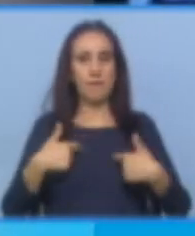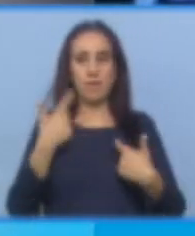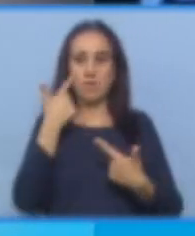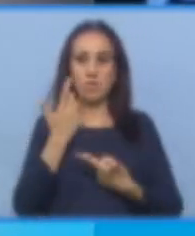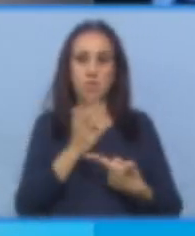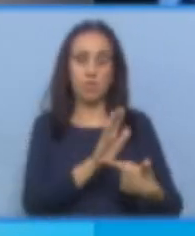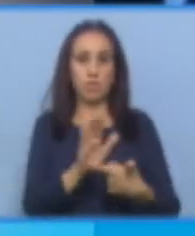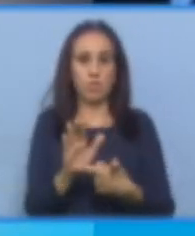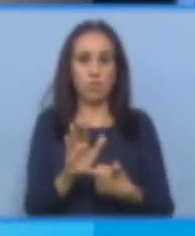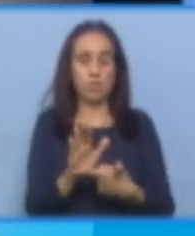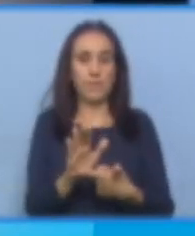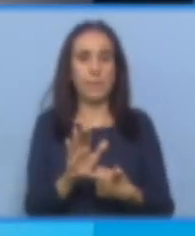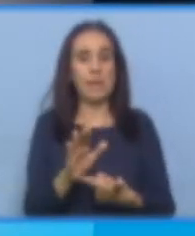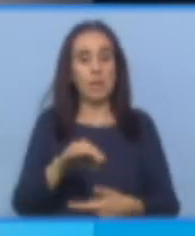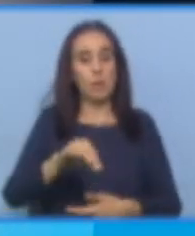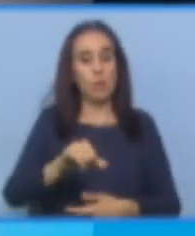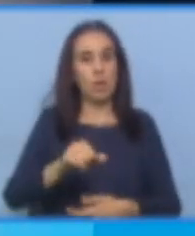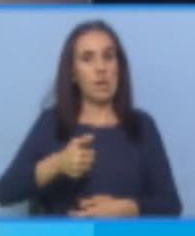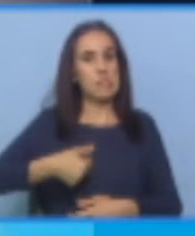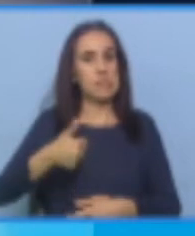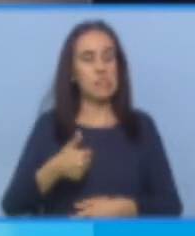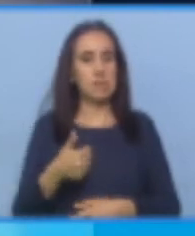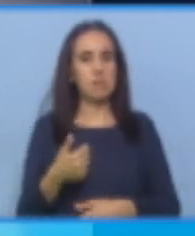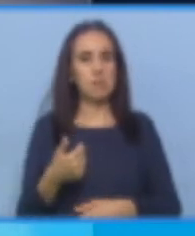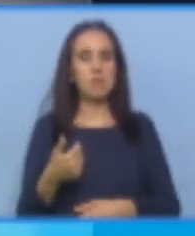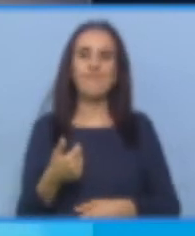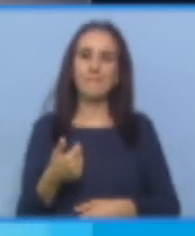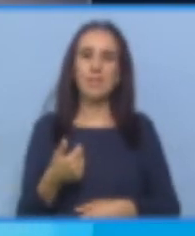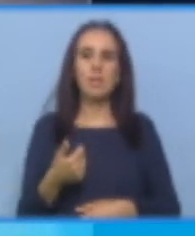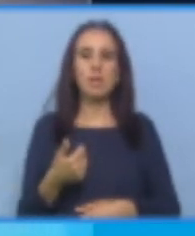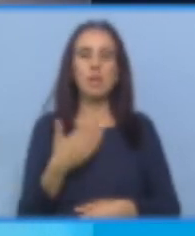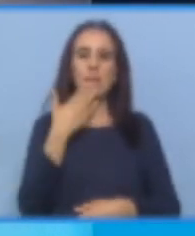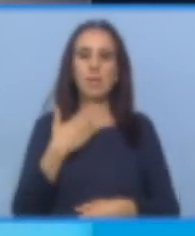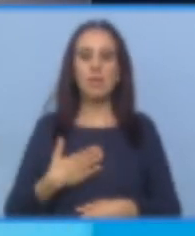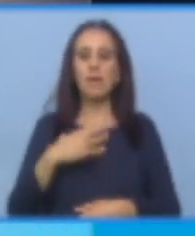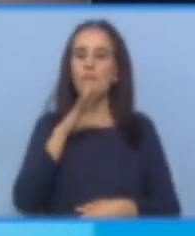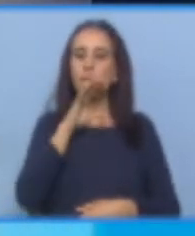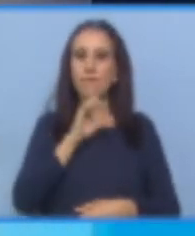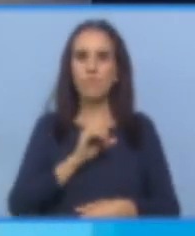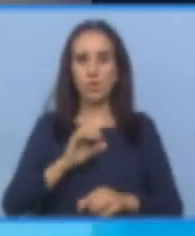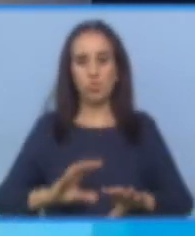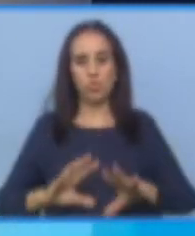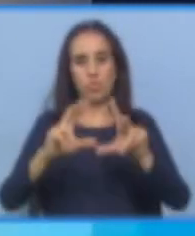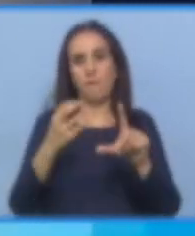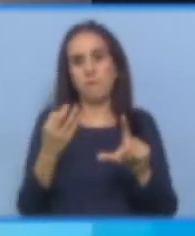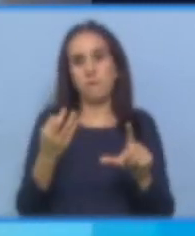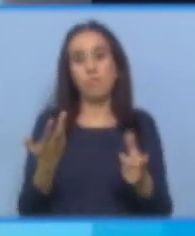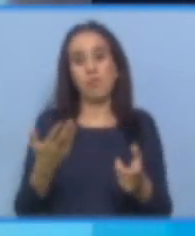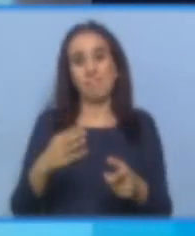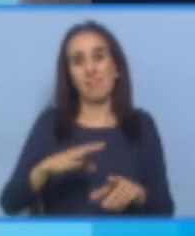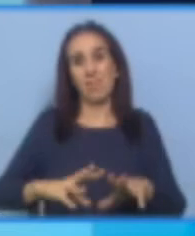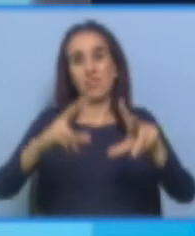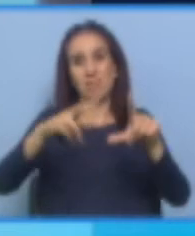e ser o lugar principal não só de crescimento dos filhos, ser lá naturalmente, porque é o espaço em que eles